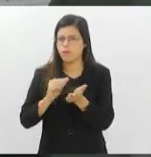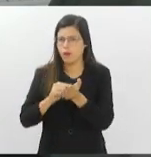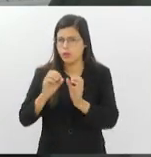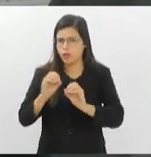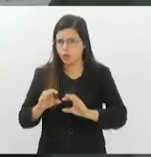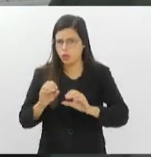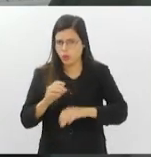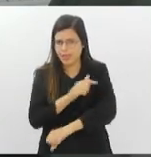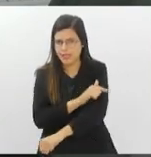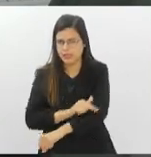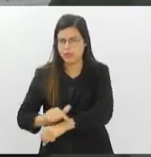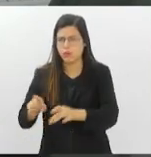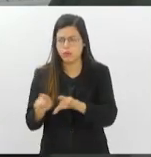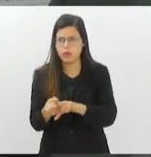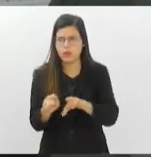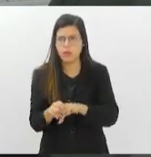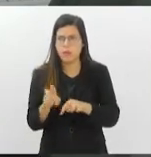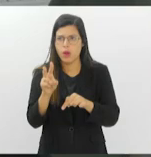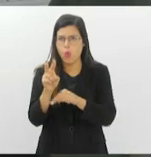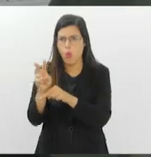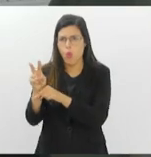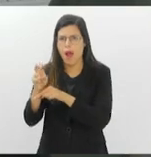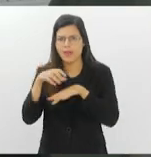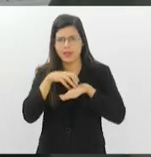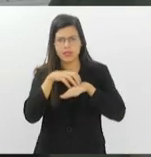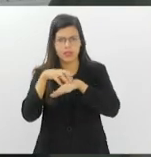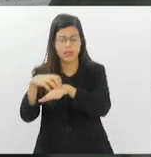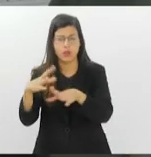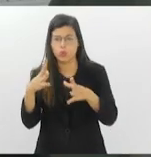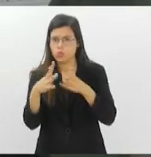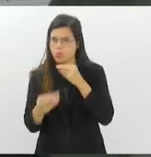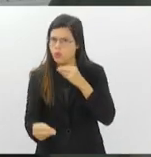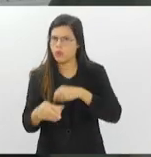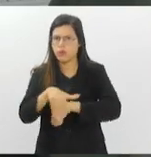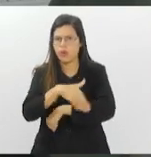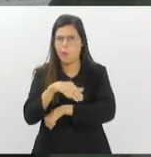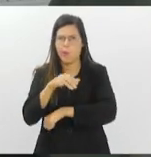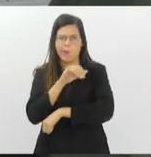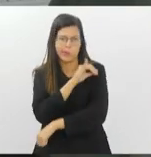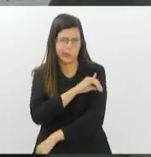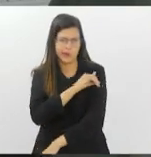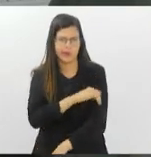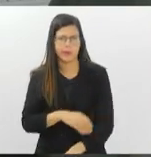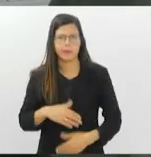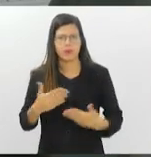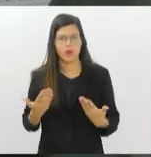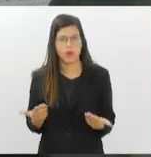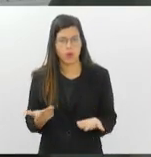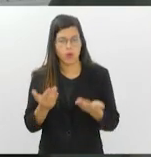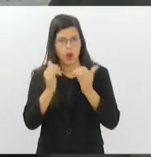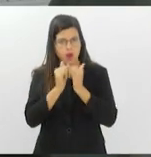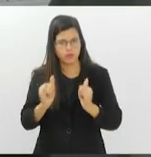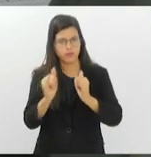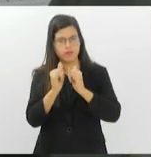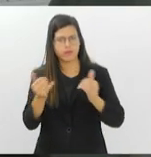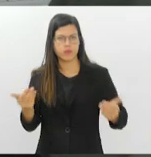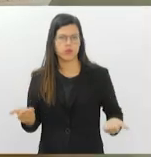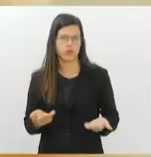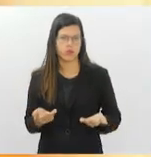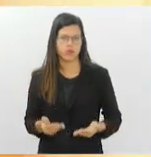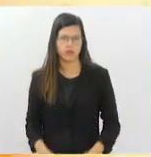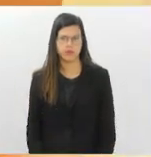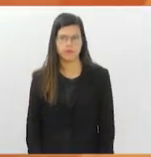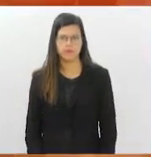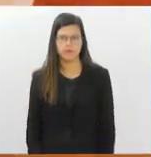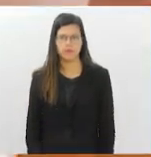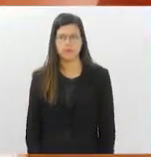trânsito né que já sumiram das ruas do Rio de Janeiro há muito tempo bem vamos ao nosso giro de notícias de